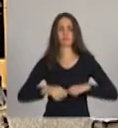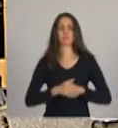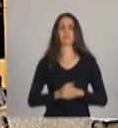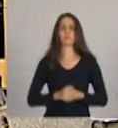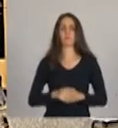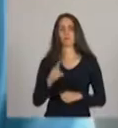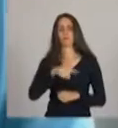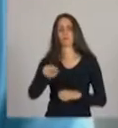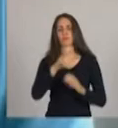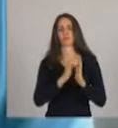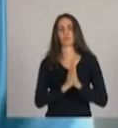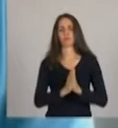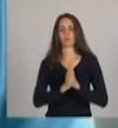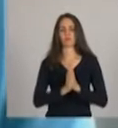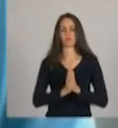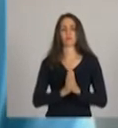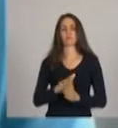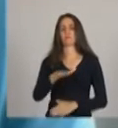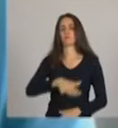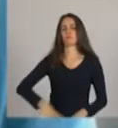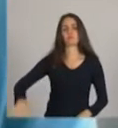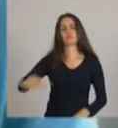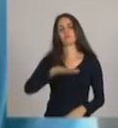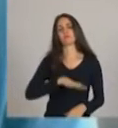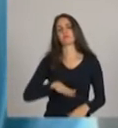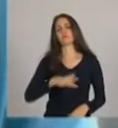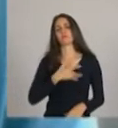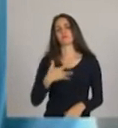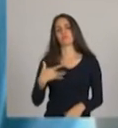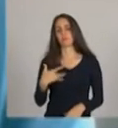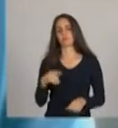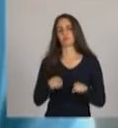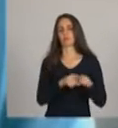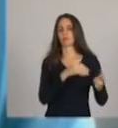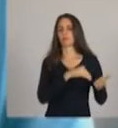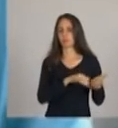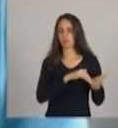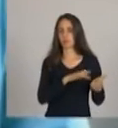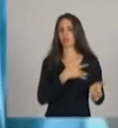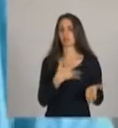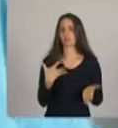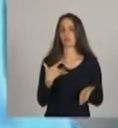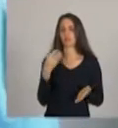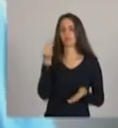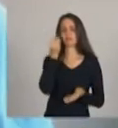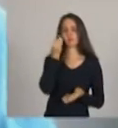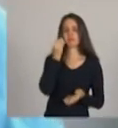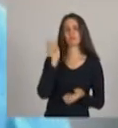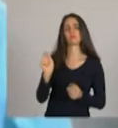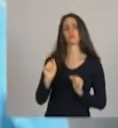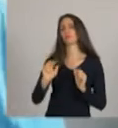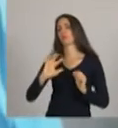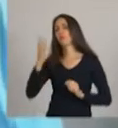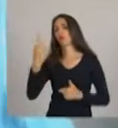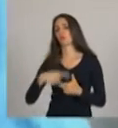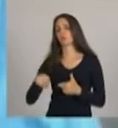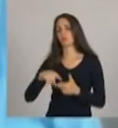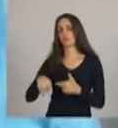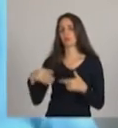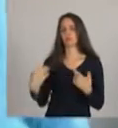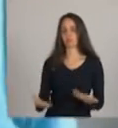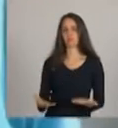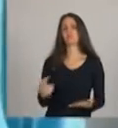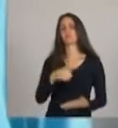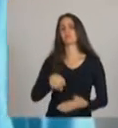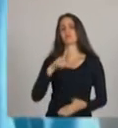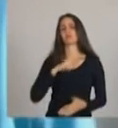esse apelo que eu faço é em prol da própria secretaria levantar essa questão, saber a problemática, porque nós